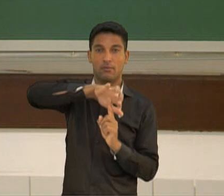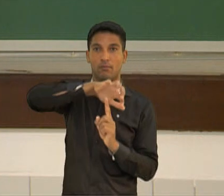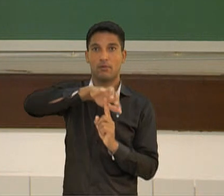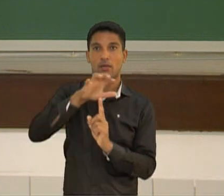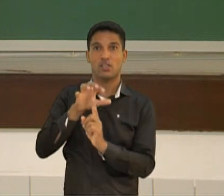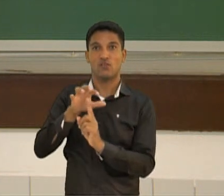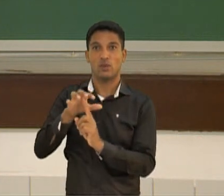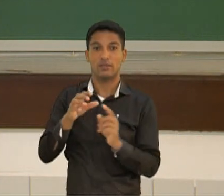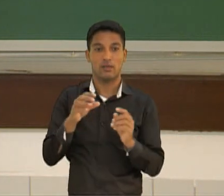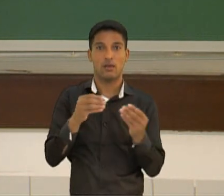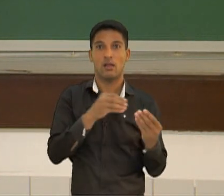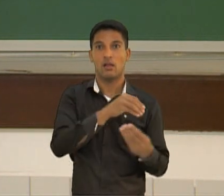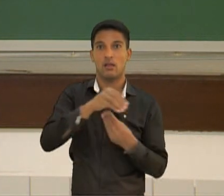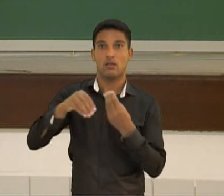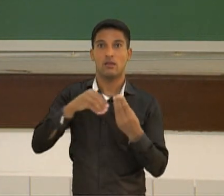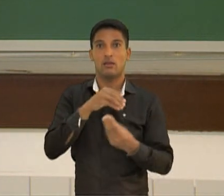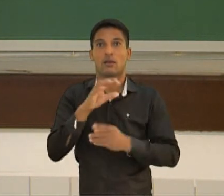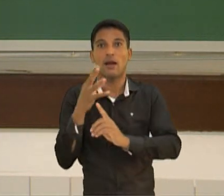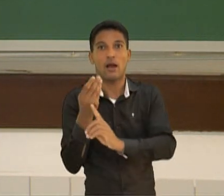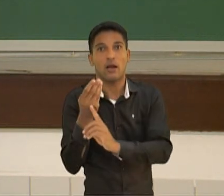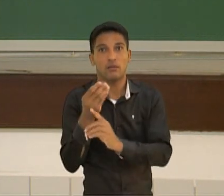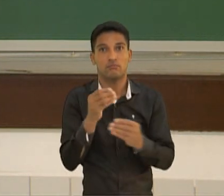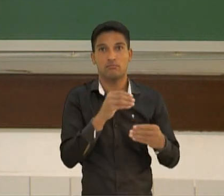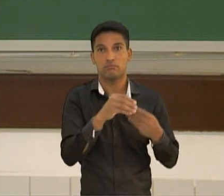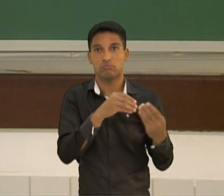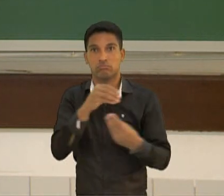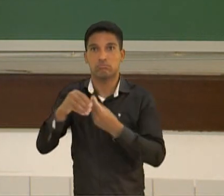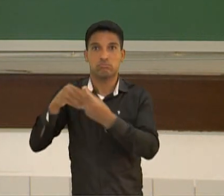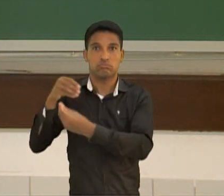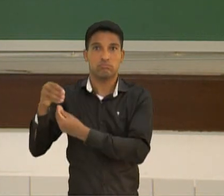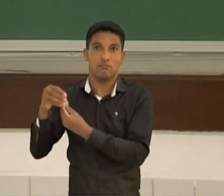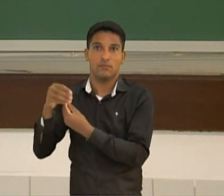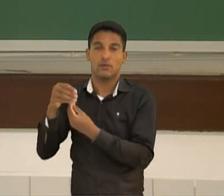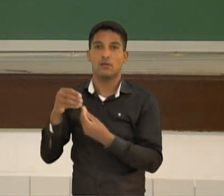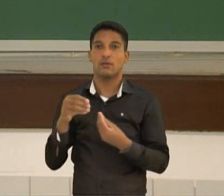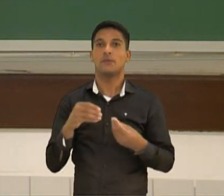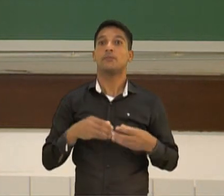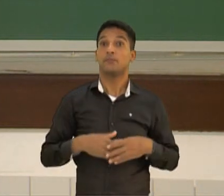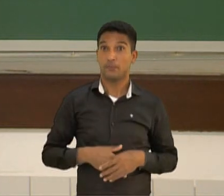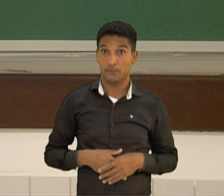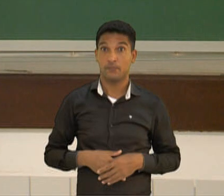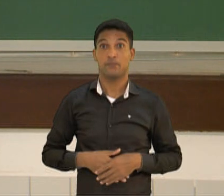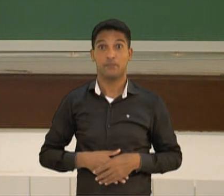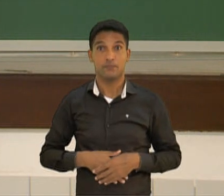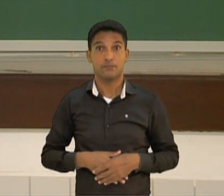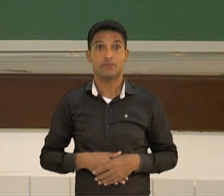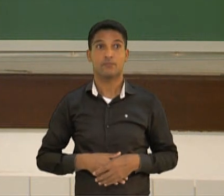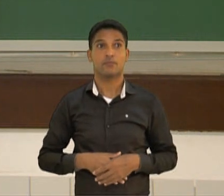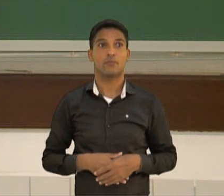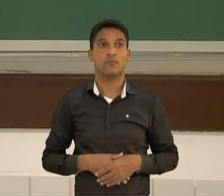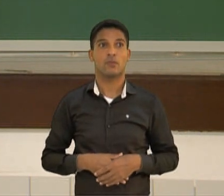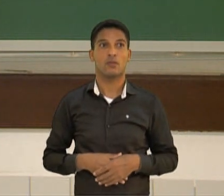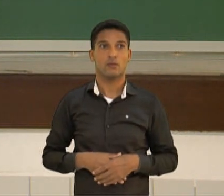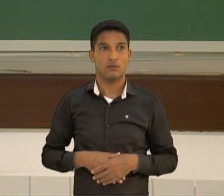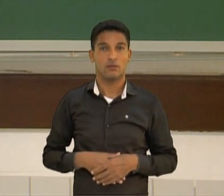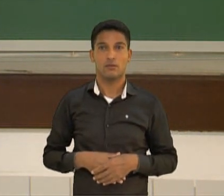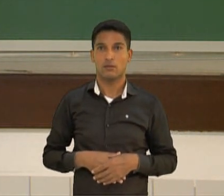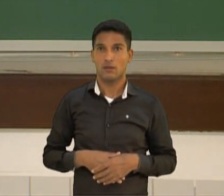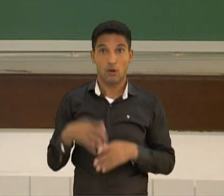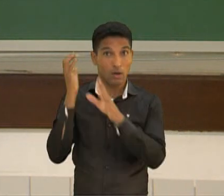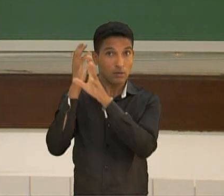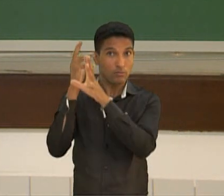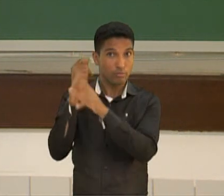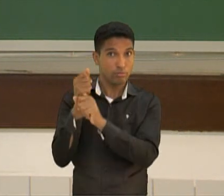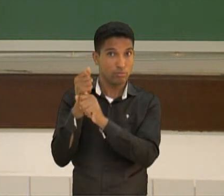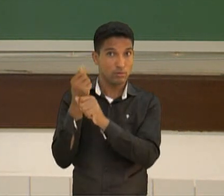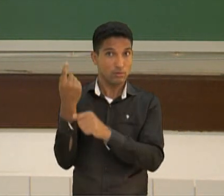aprendemos durante, esse ano. Mas nós temos mais coisa para aprender. Vamos retomar para a gente ver se a gente não perdeu alguma coisa